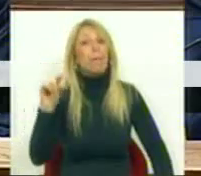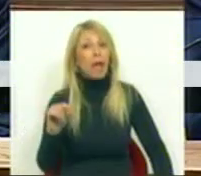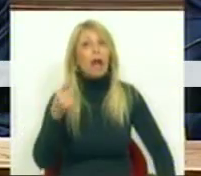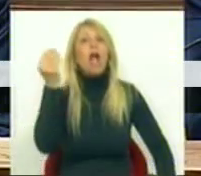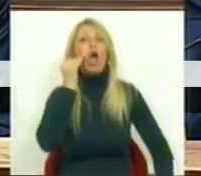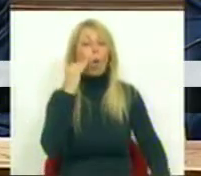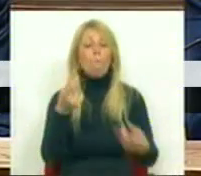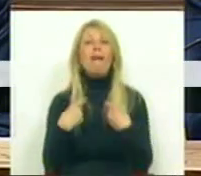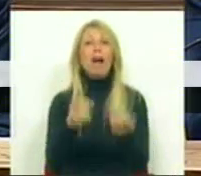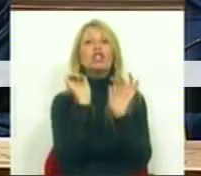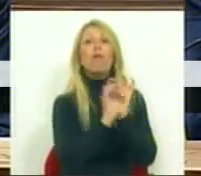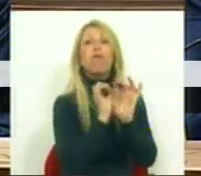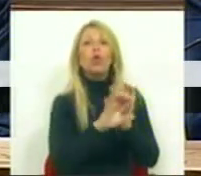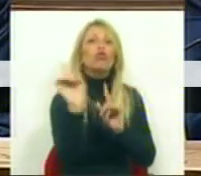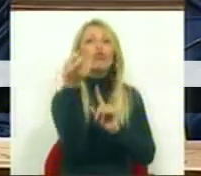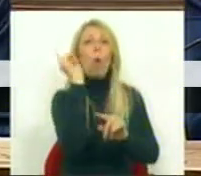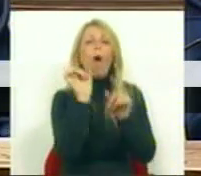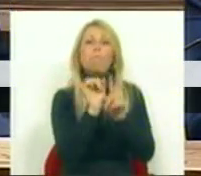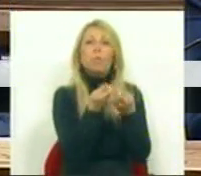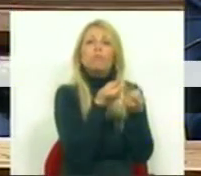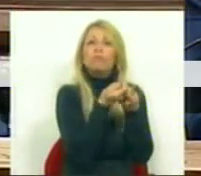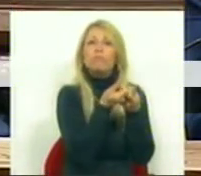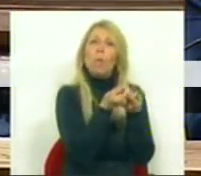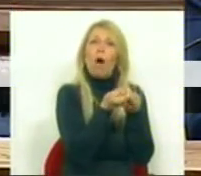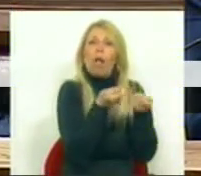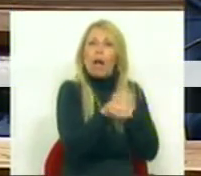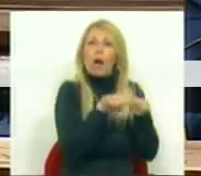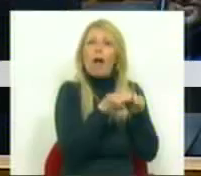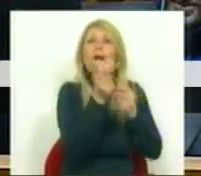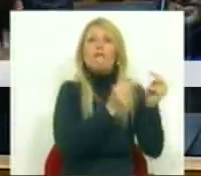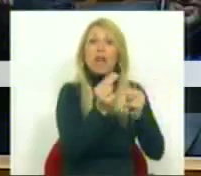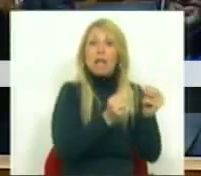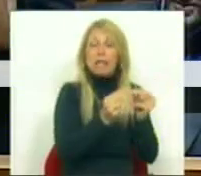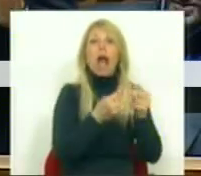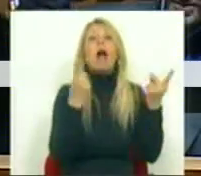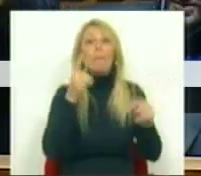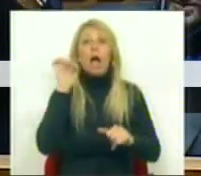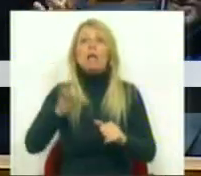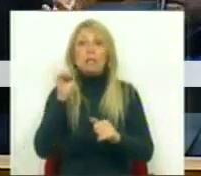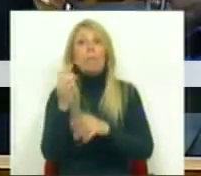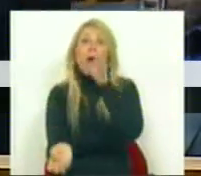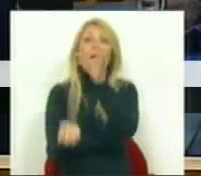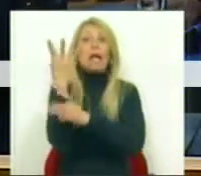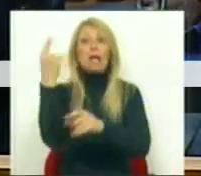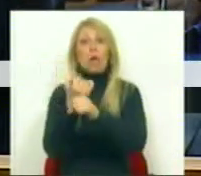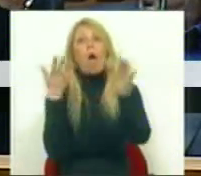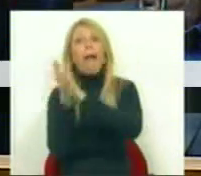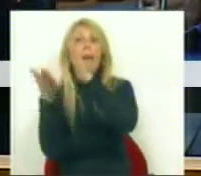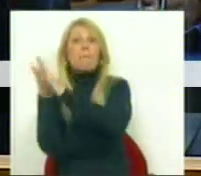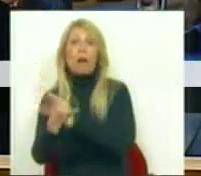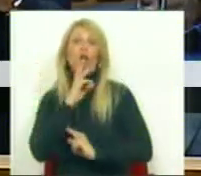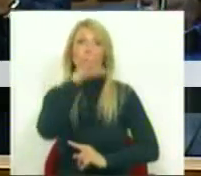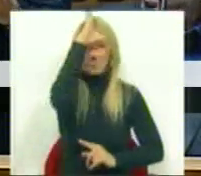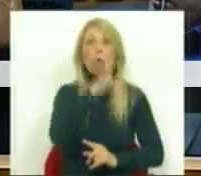os fundos, não para a engenharia financeira, mas para a criação de emprego, para a resposta ao problema que o seu Governo tem acentuado. O